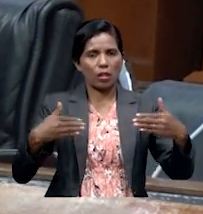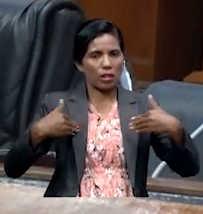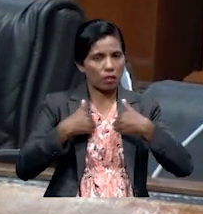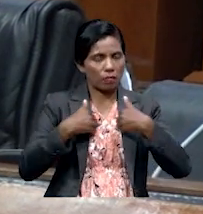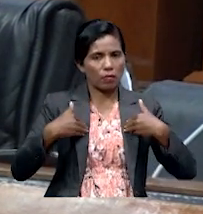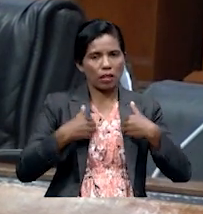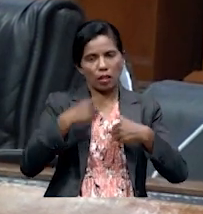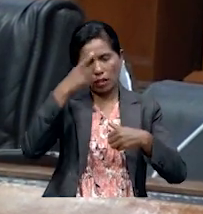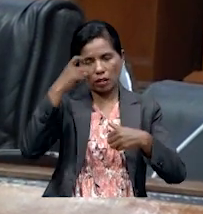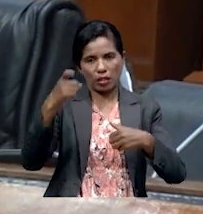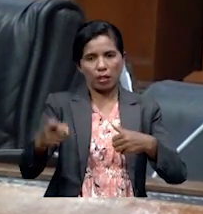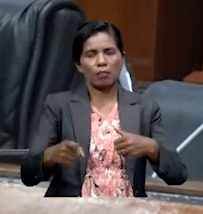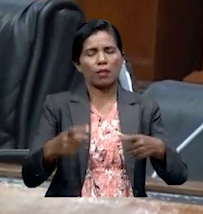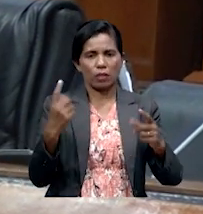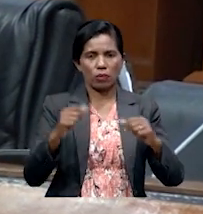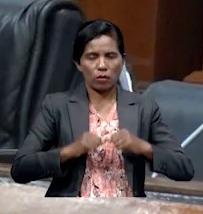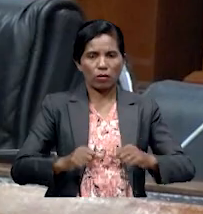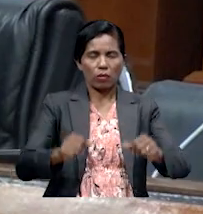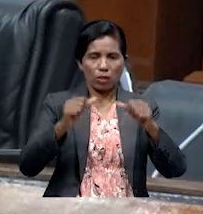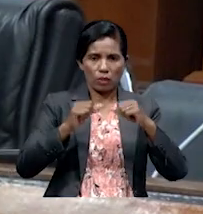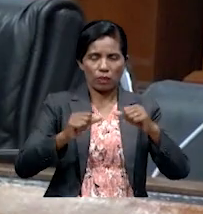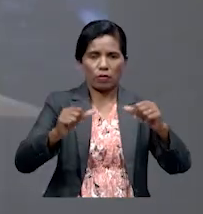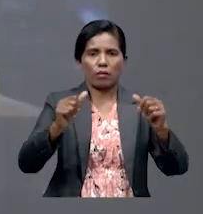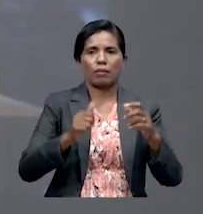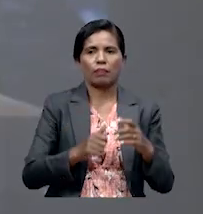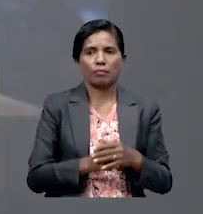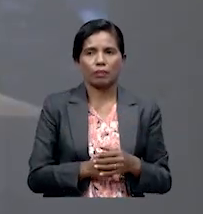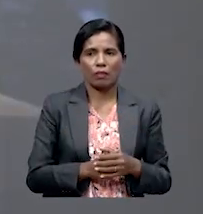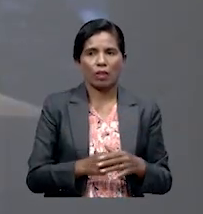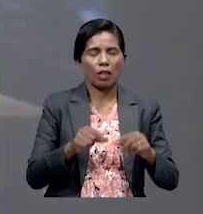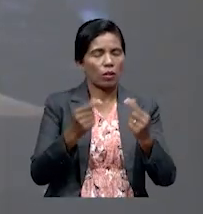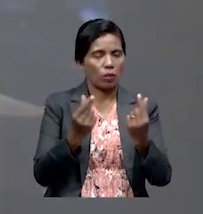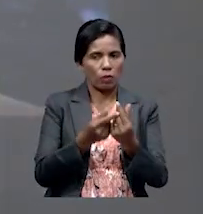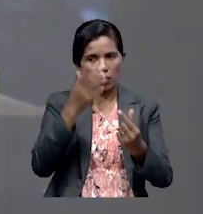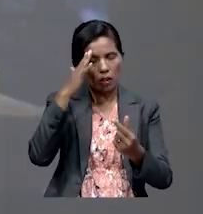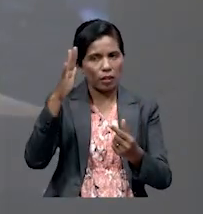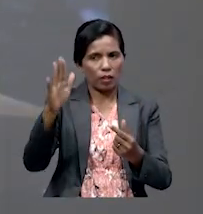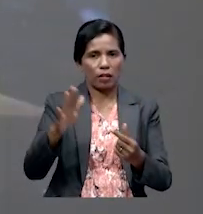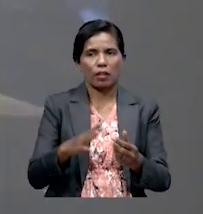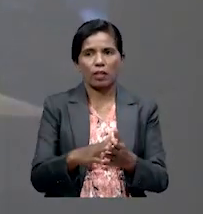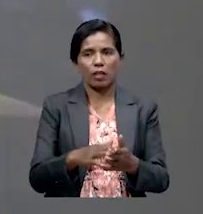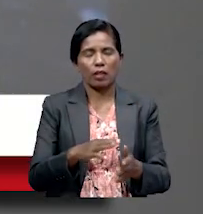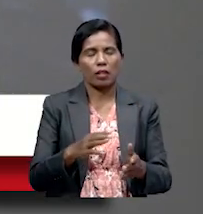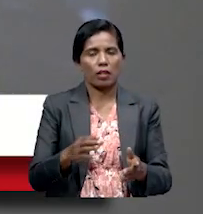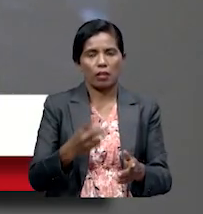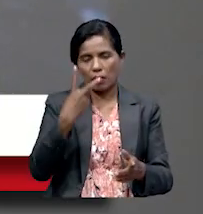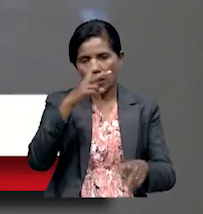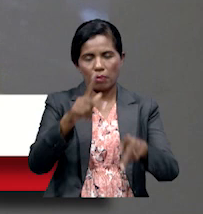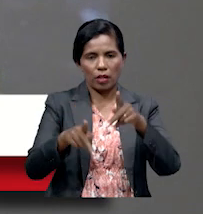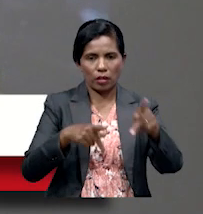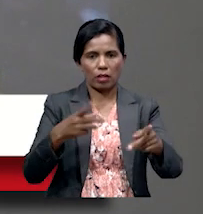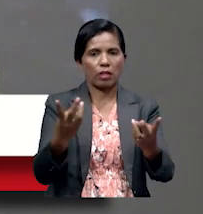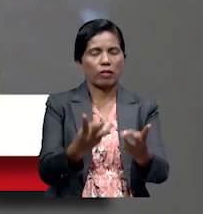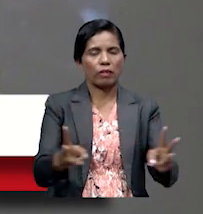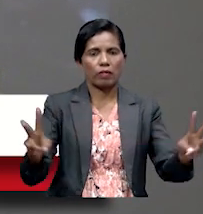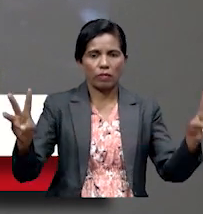ne quase bebe ikona. Ne acontece ia grupo desconhecido ida ba assalta ema ne toos e